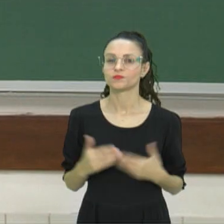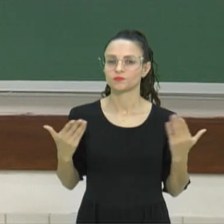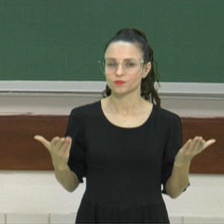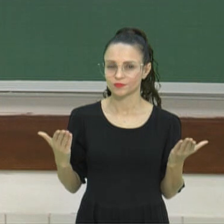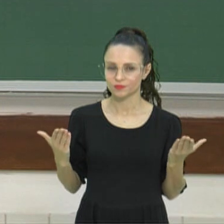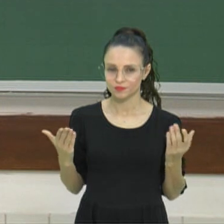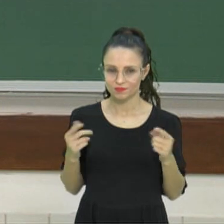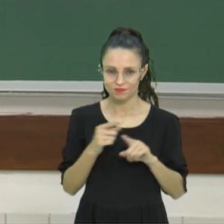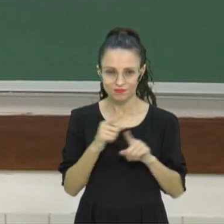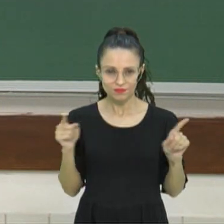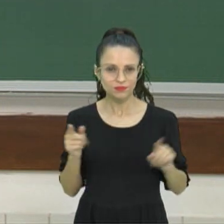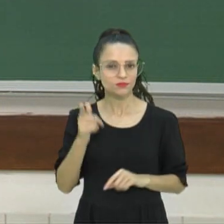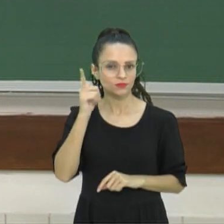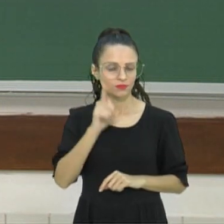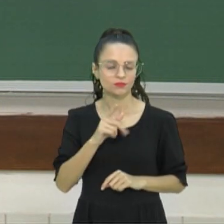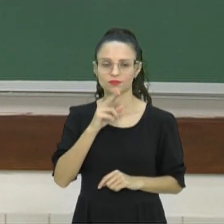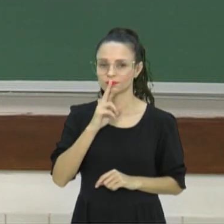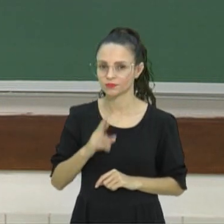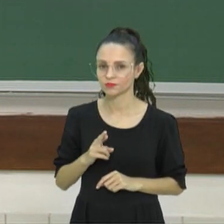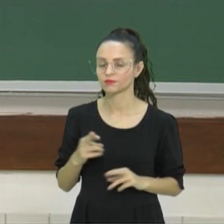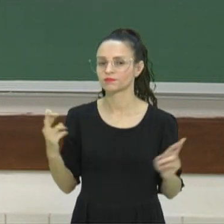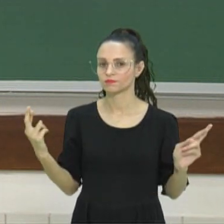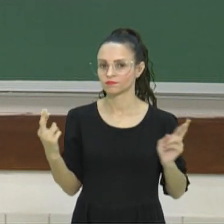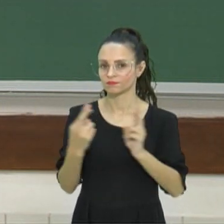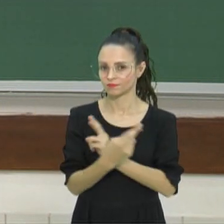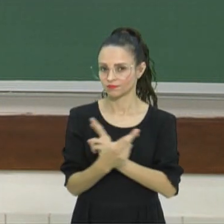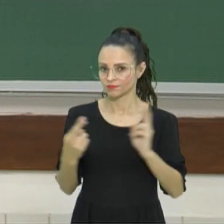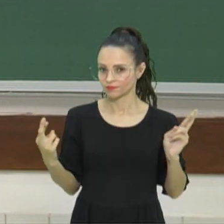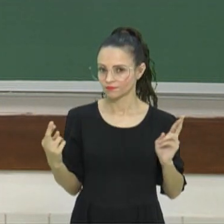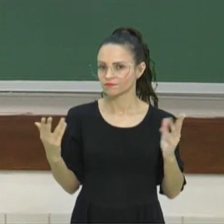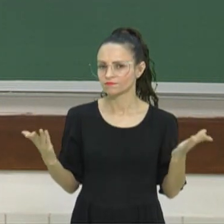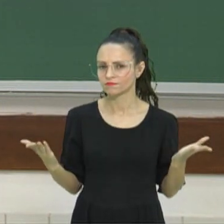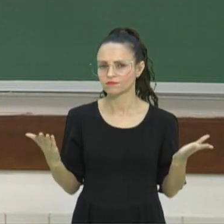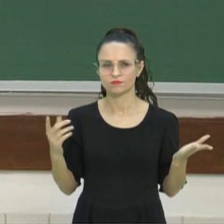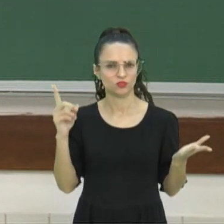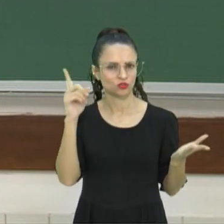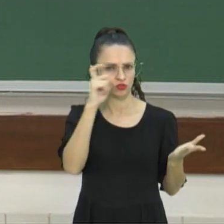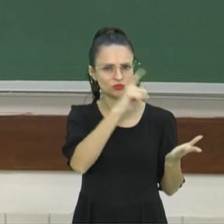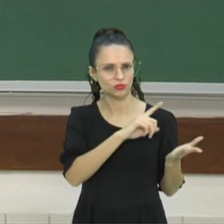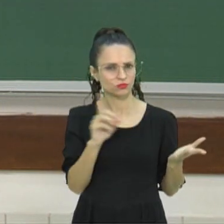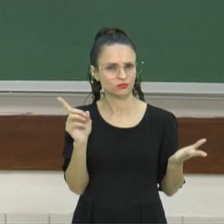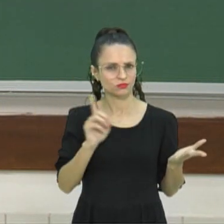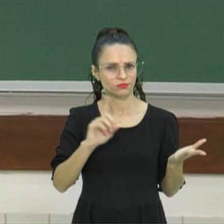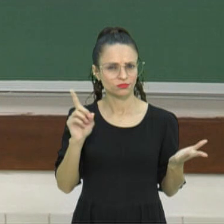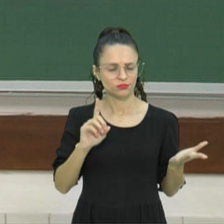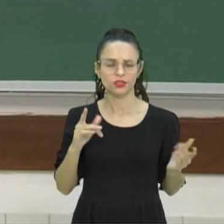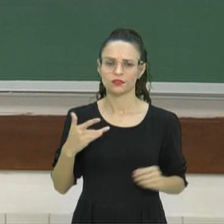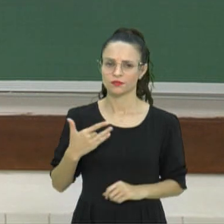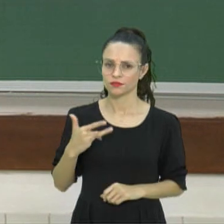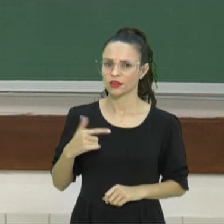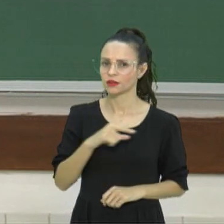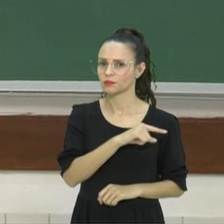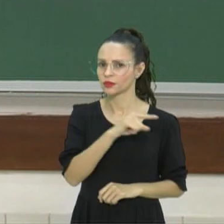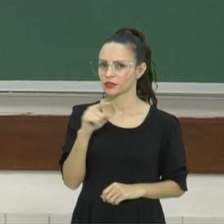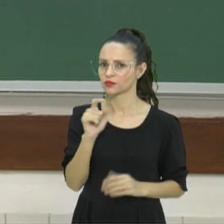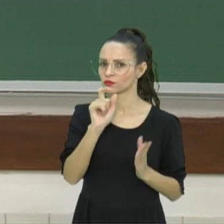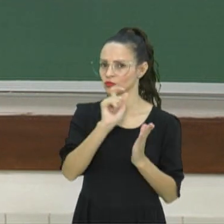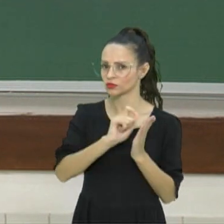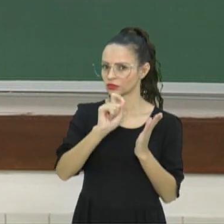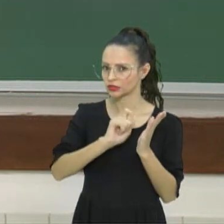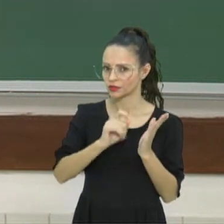E aí, pessoal, conseguiram fazer essa relação? Também não é difícil, né? Mas vale a pena você fazer um texto